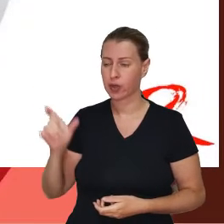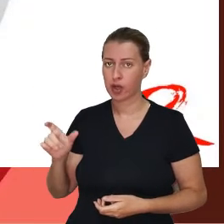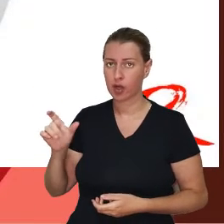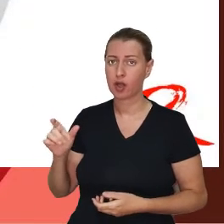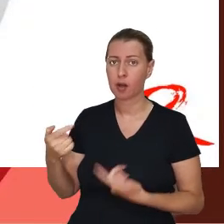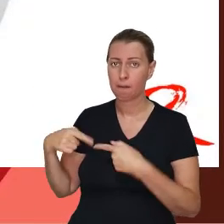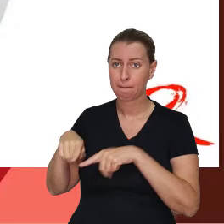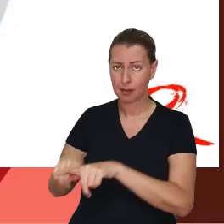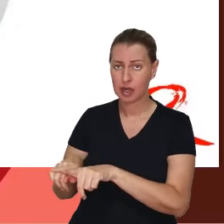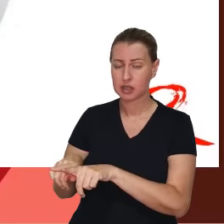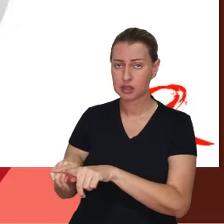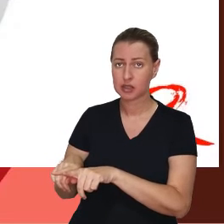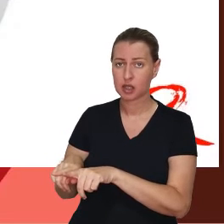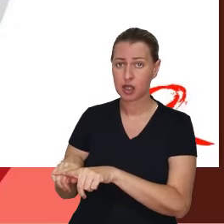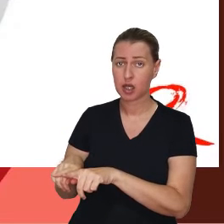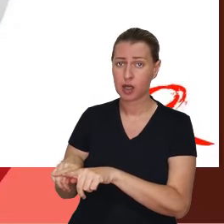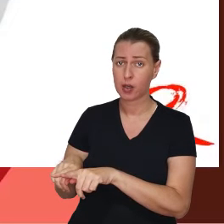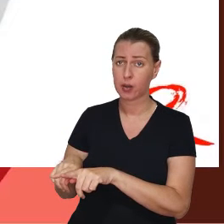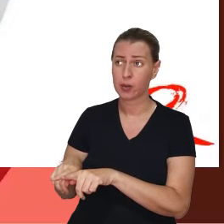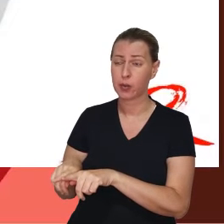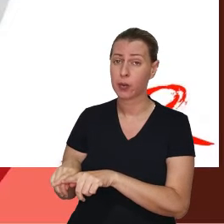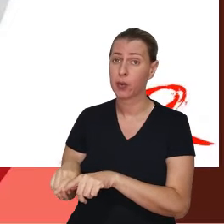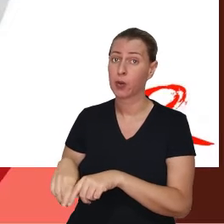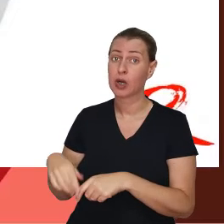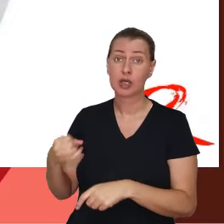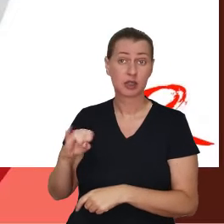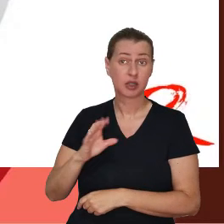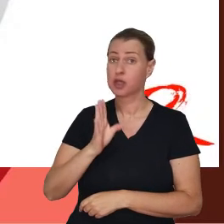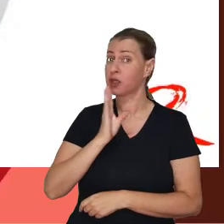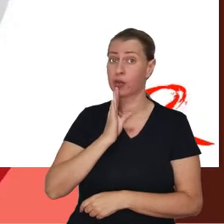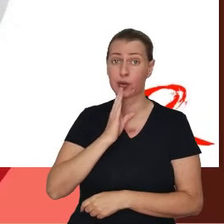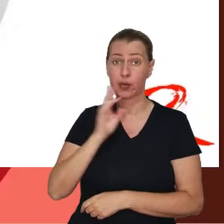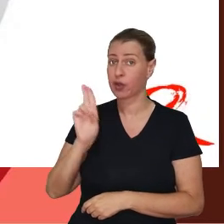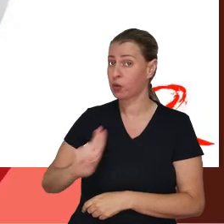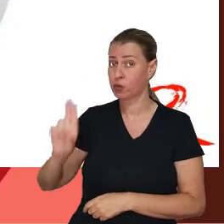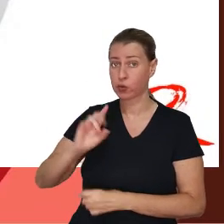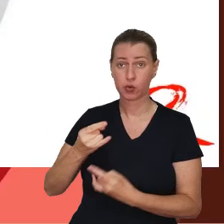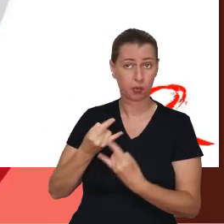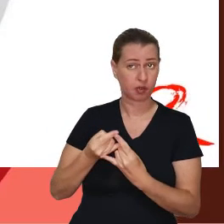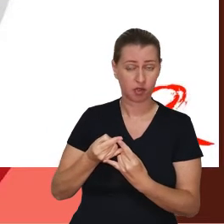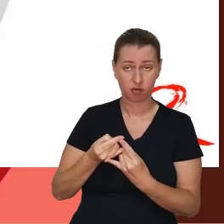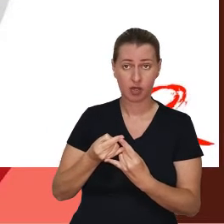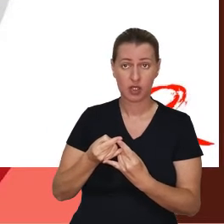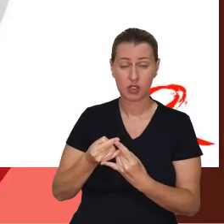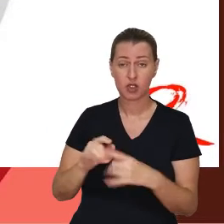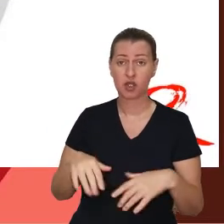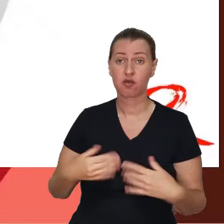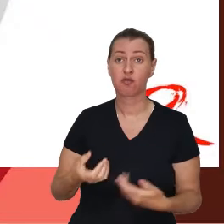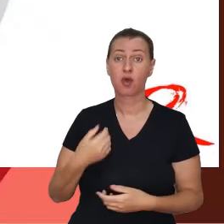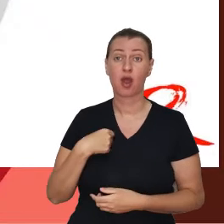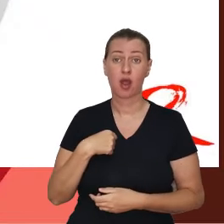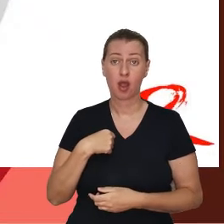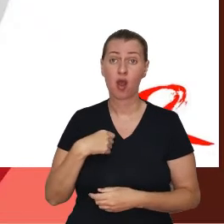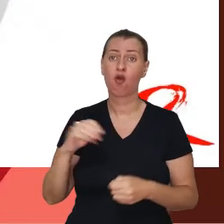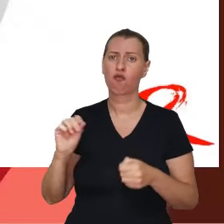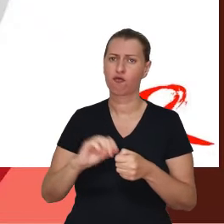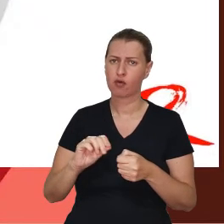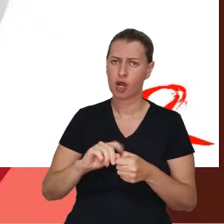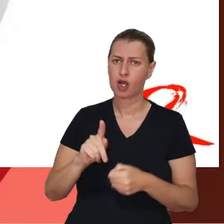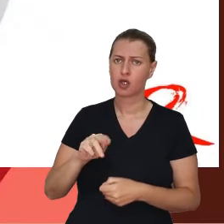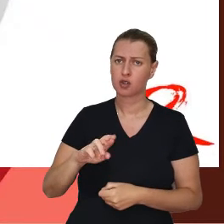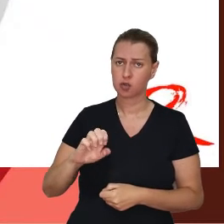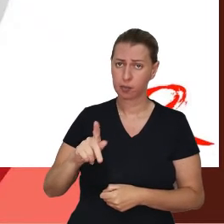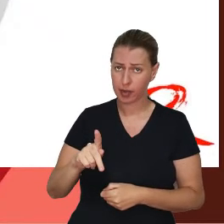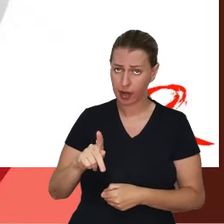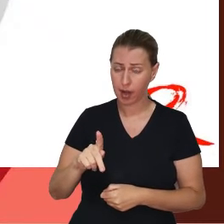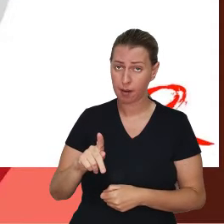se eu não conheço, que eu use preservativo, se eu faço PrEP, que bom, se eu não fizer e acontecer alguma situação, eu